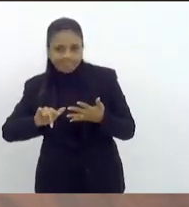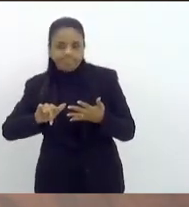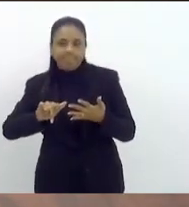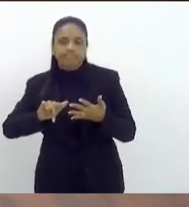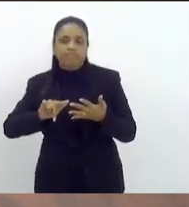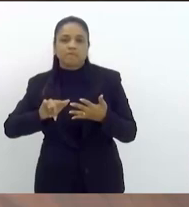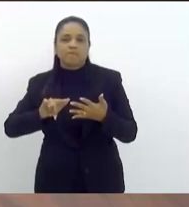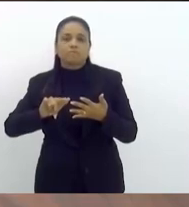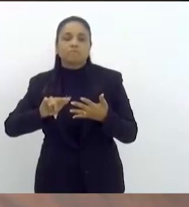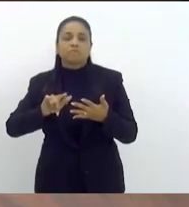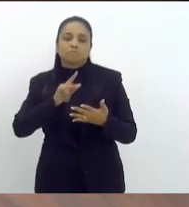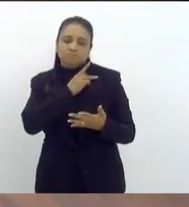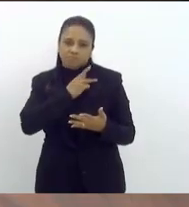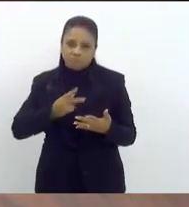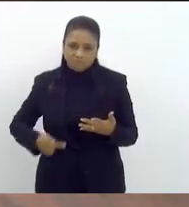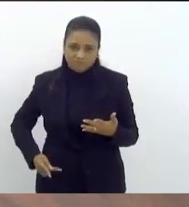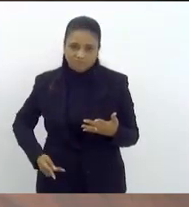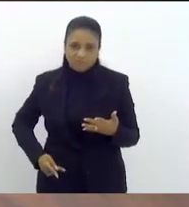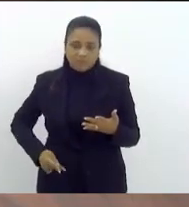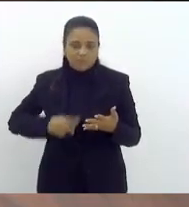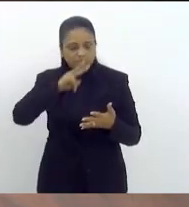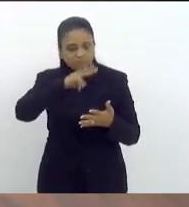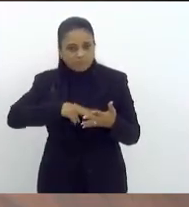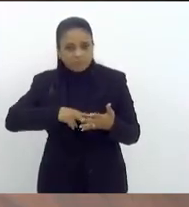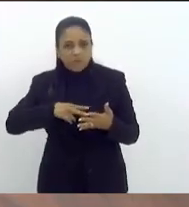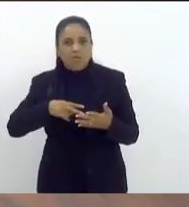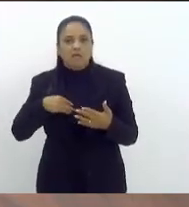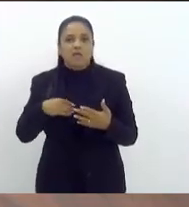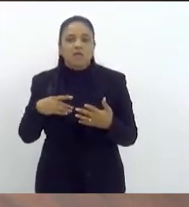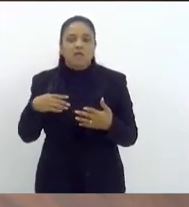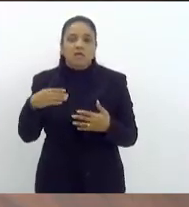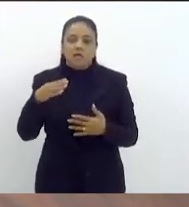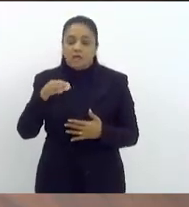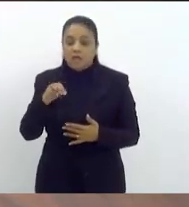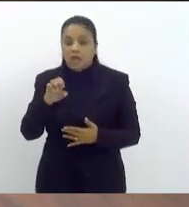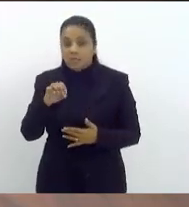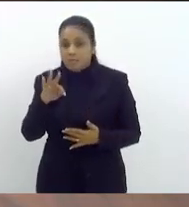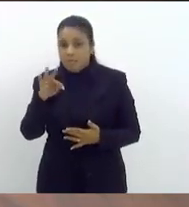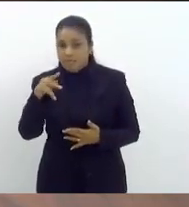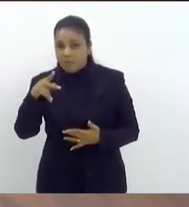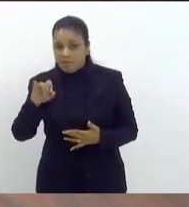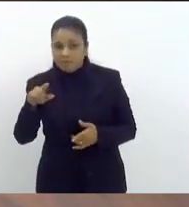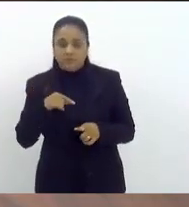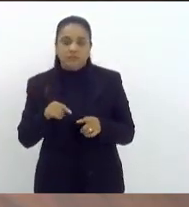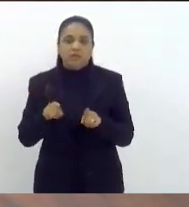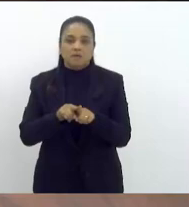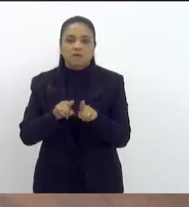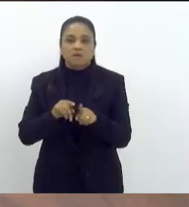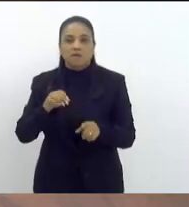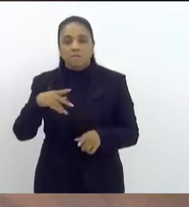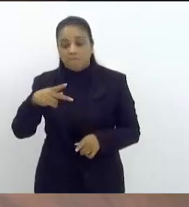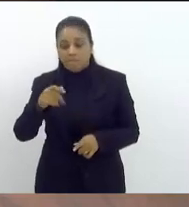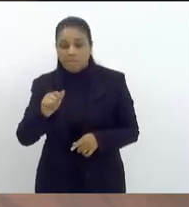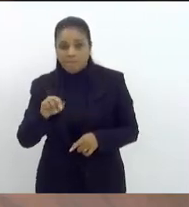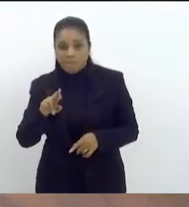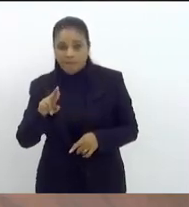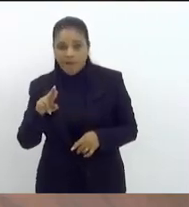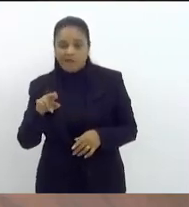senhora Presidente epilepsia esquizofrenia partes